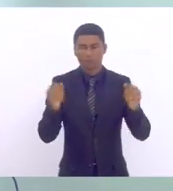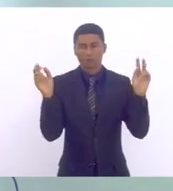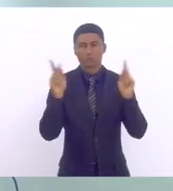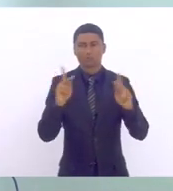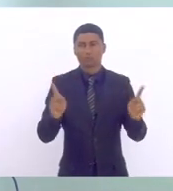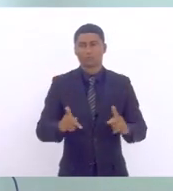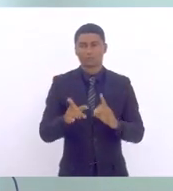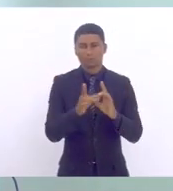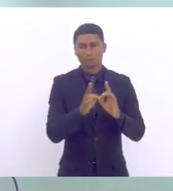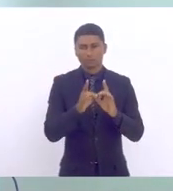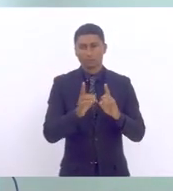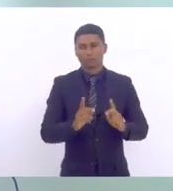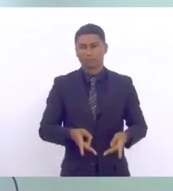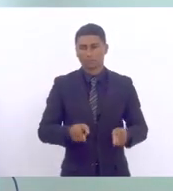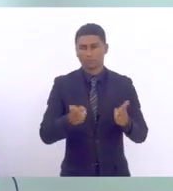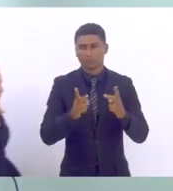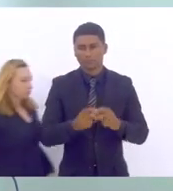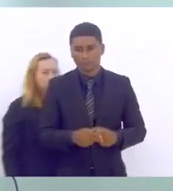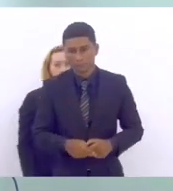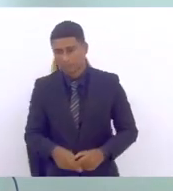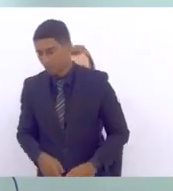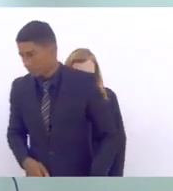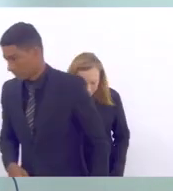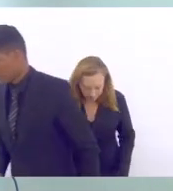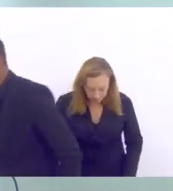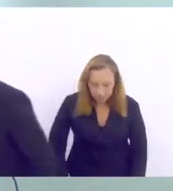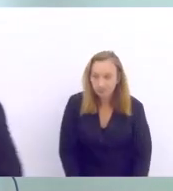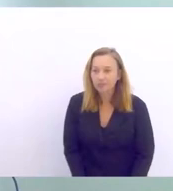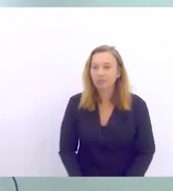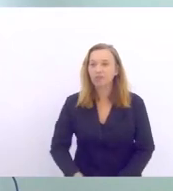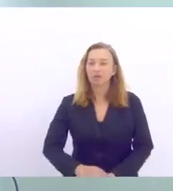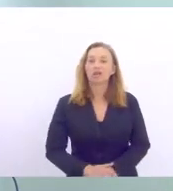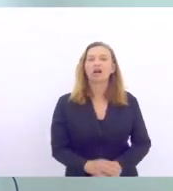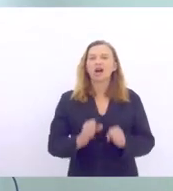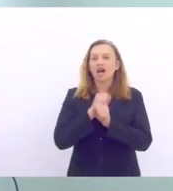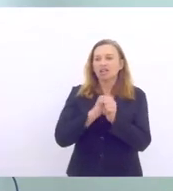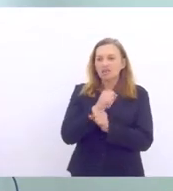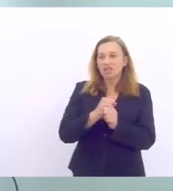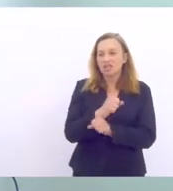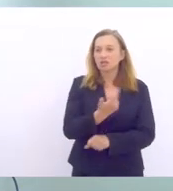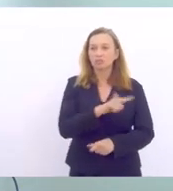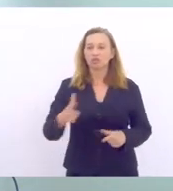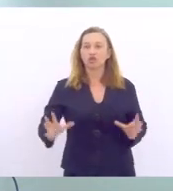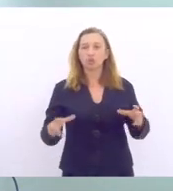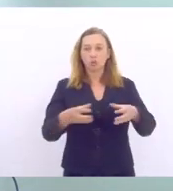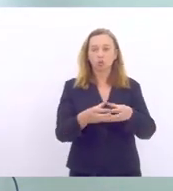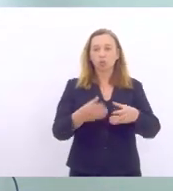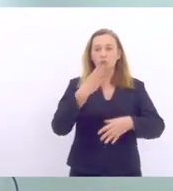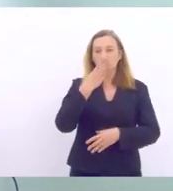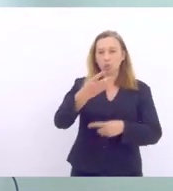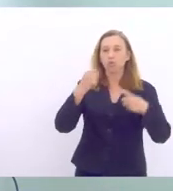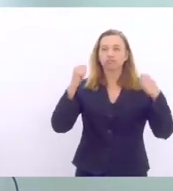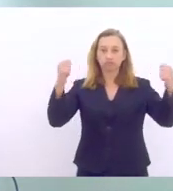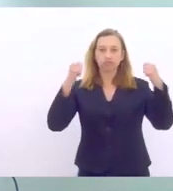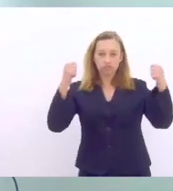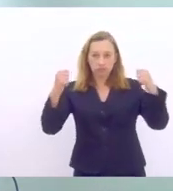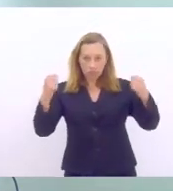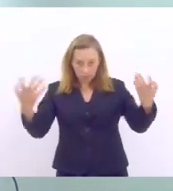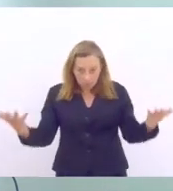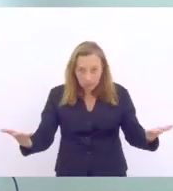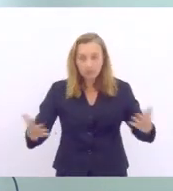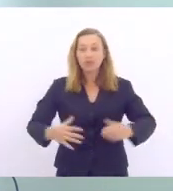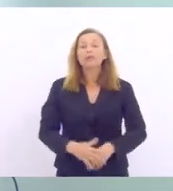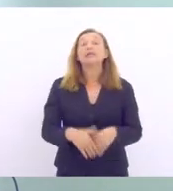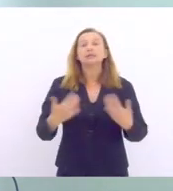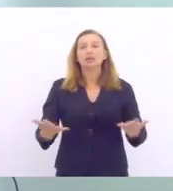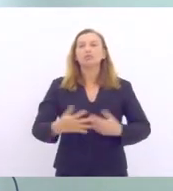harmonia, não tinha essas confusões que tem tido nos 11 anos sem torcida organizada. Porque nos 11 anos nós não temos torcida organizada,